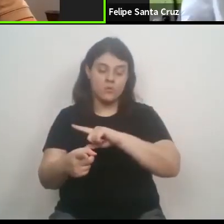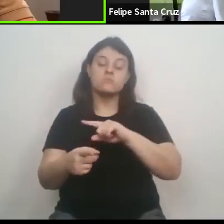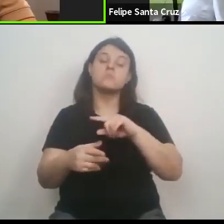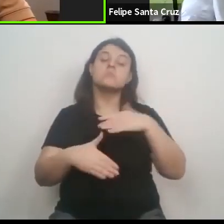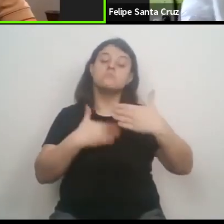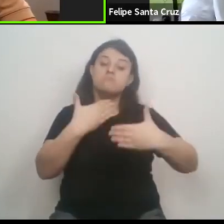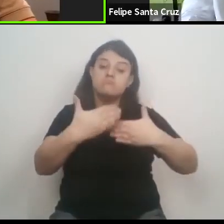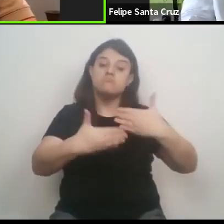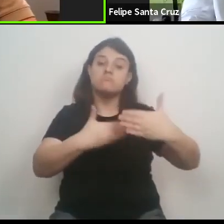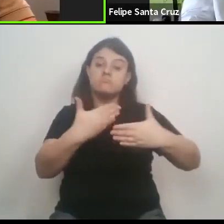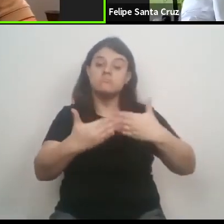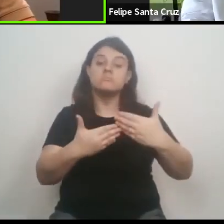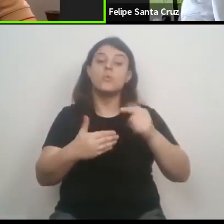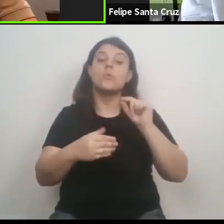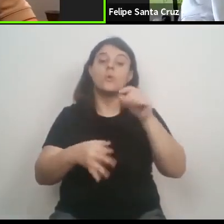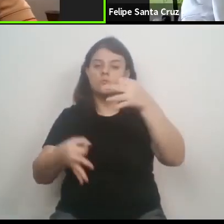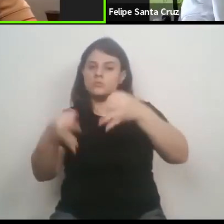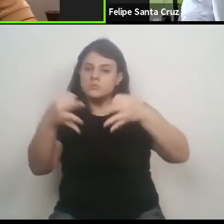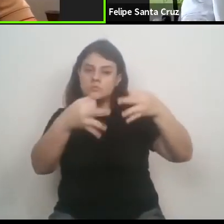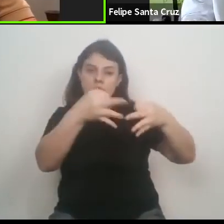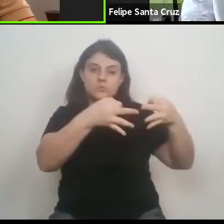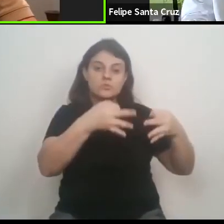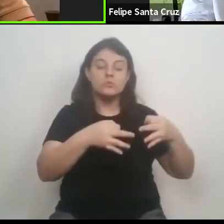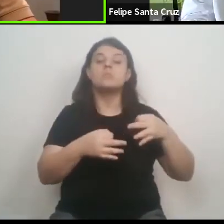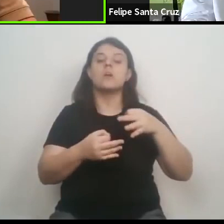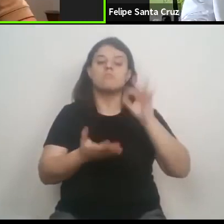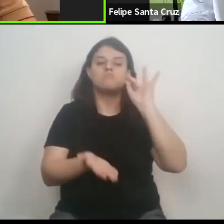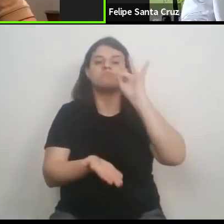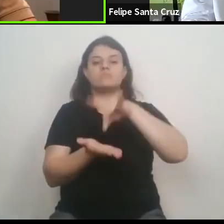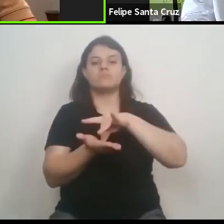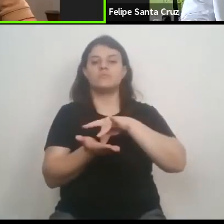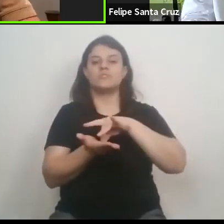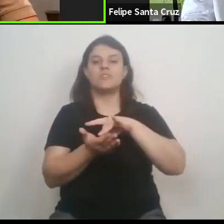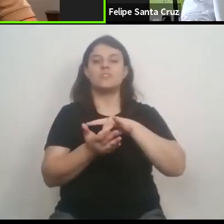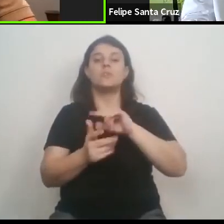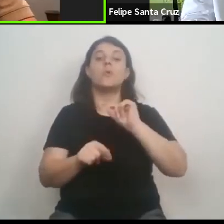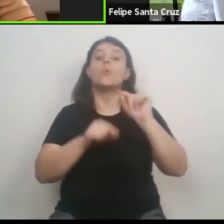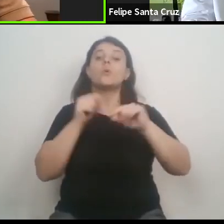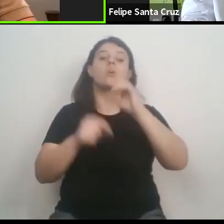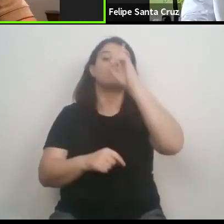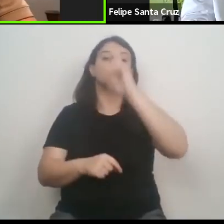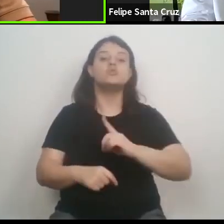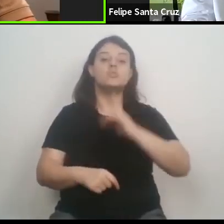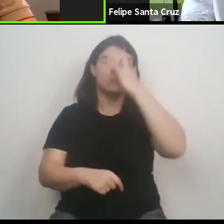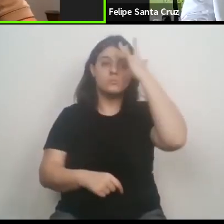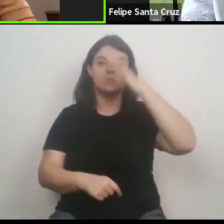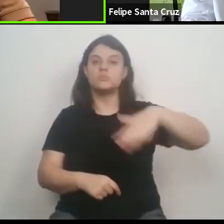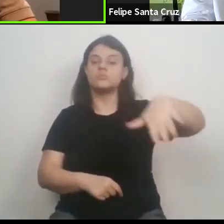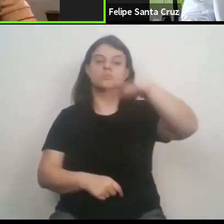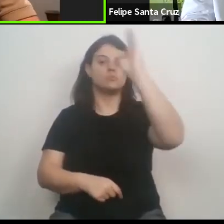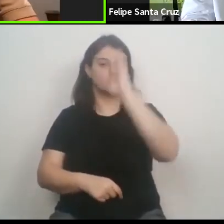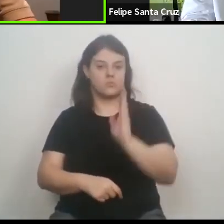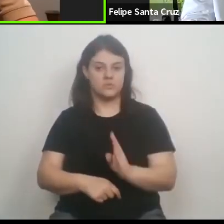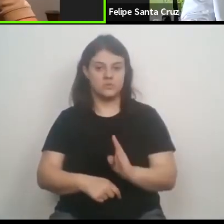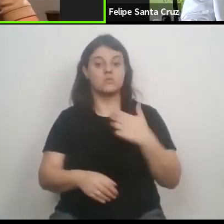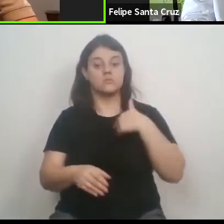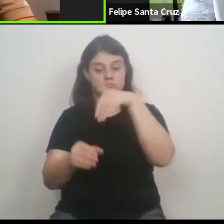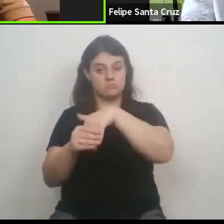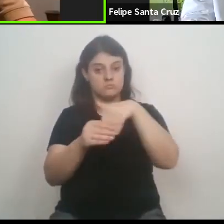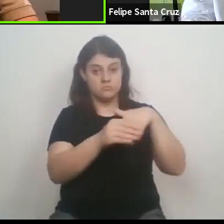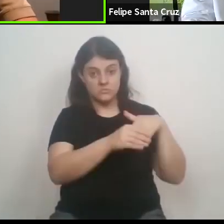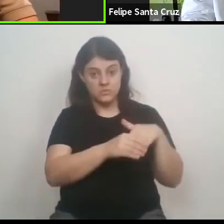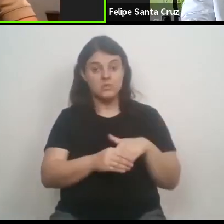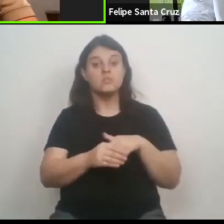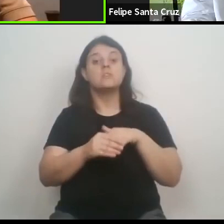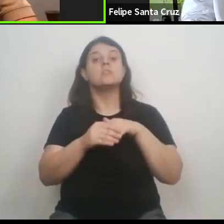eventualmente julgar com sobriedade o que é o direito do brasileiro de, em eleições